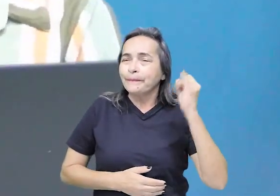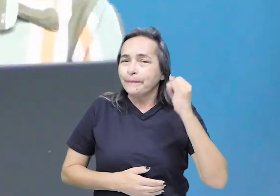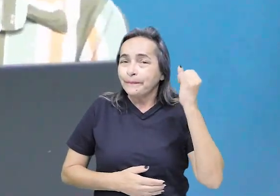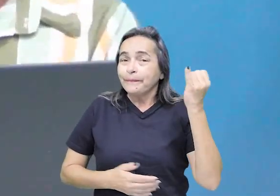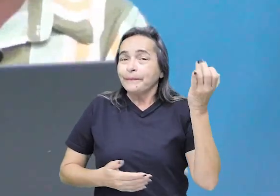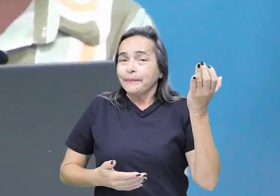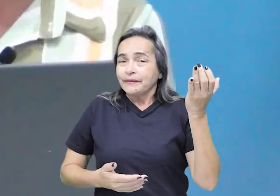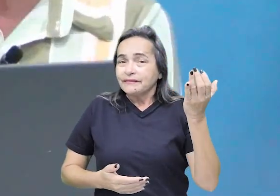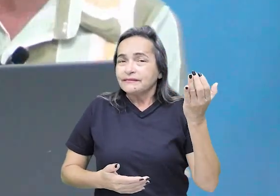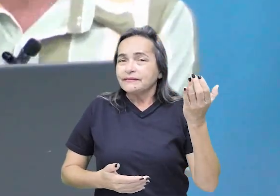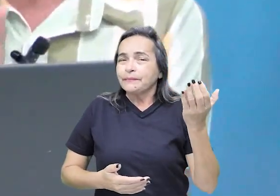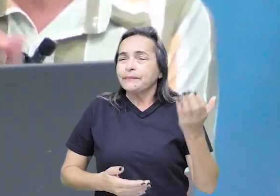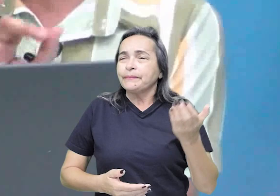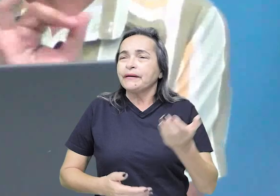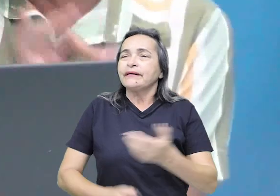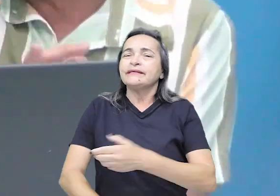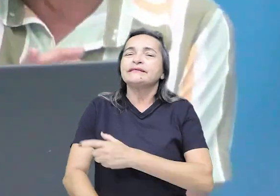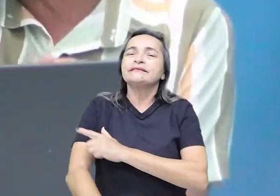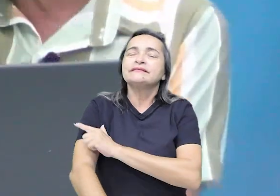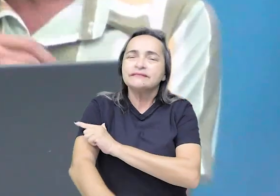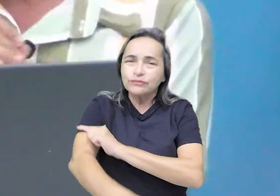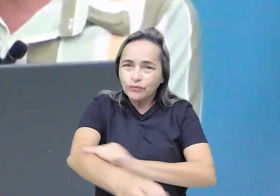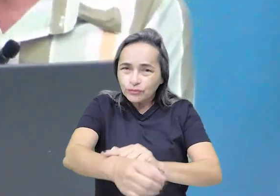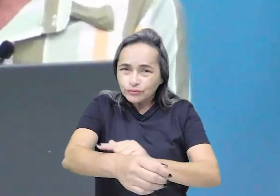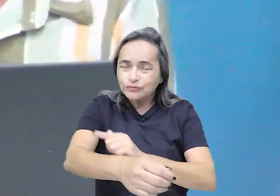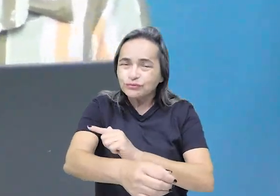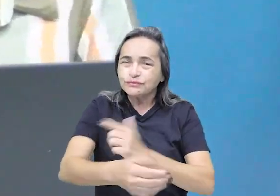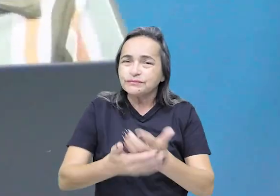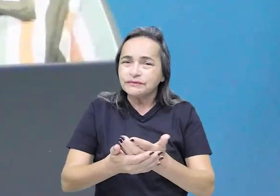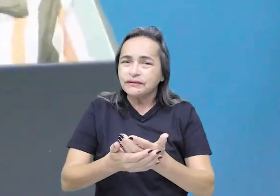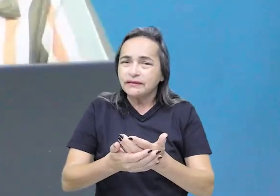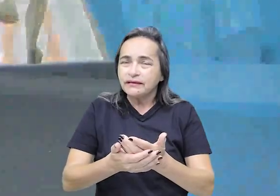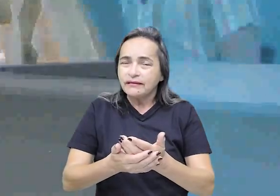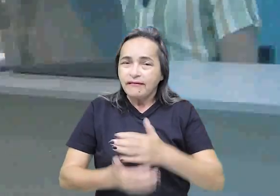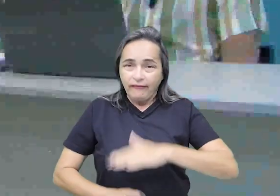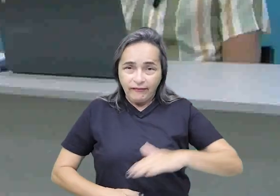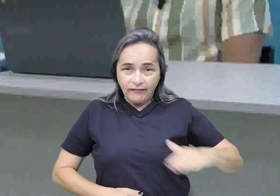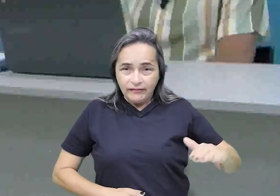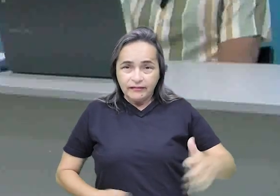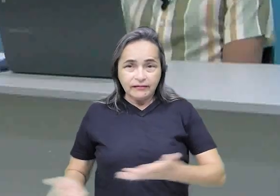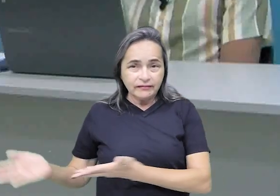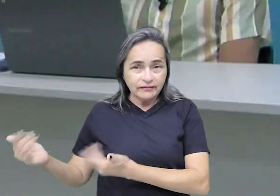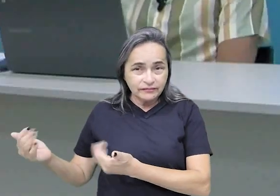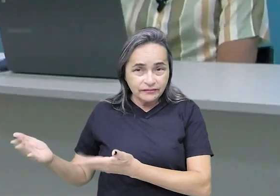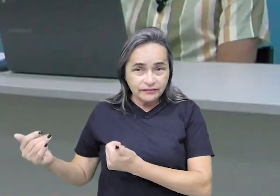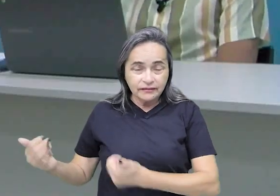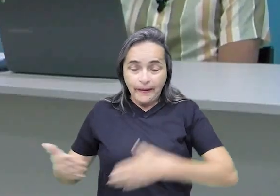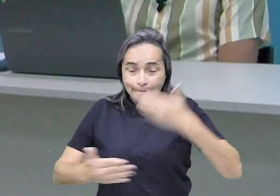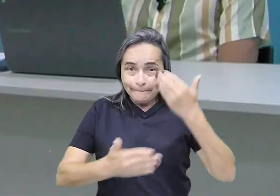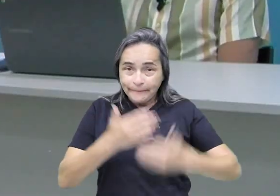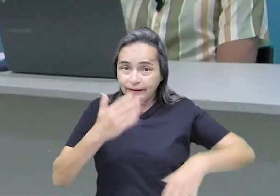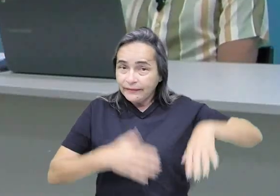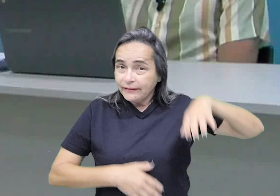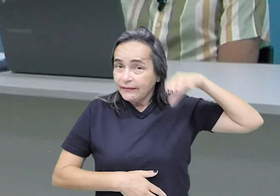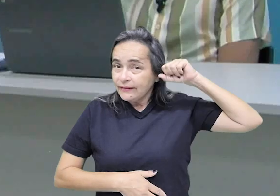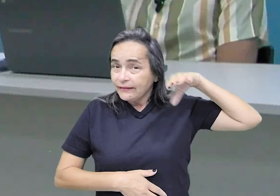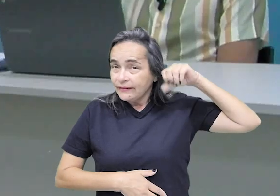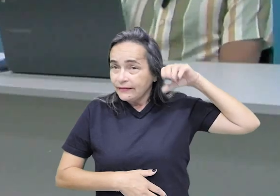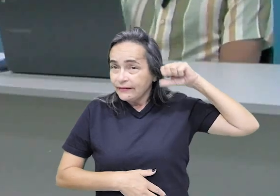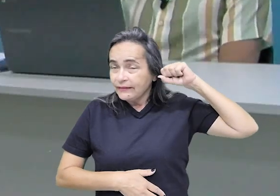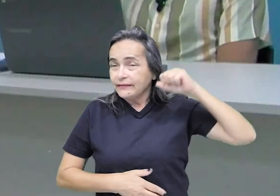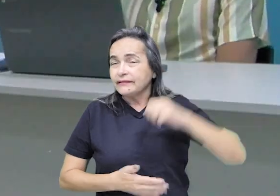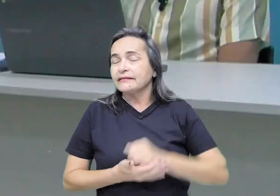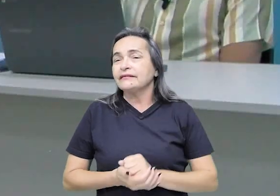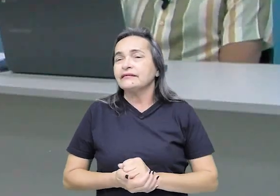que levam crianças e adolescentes a sofrerem perda auditiva. Pronto. Vamos começar com a limpeza, vamos começar bem